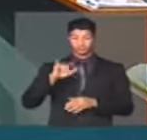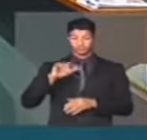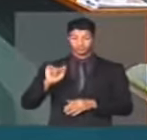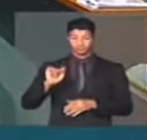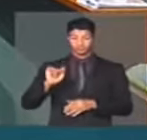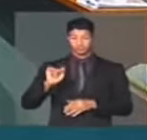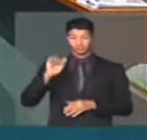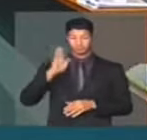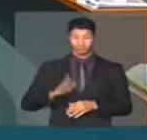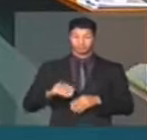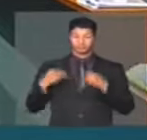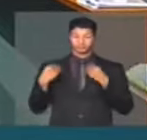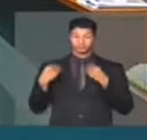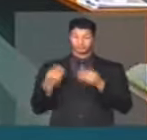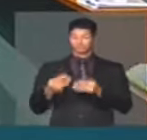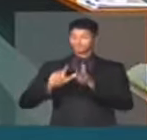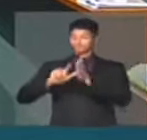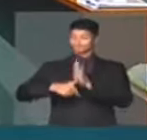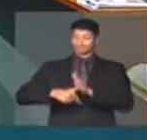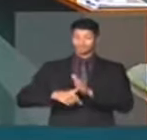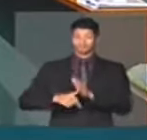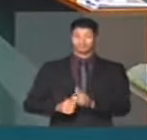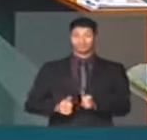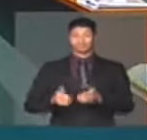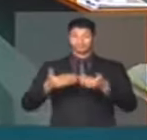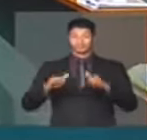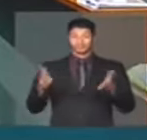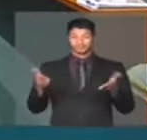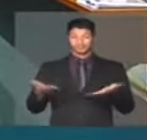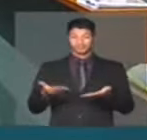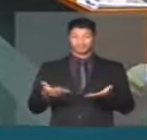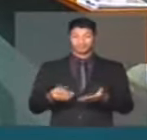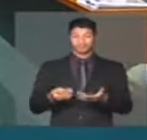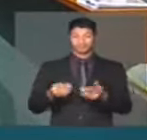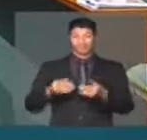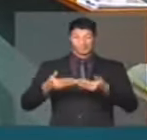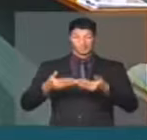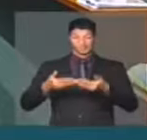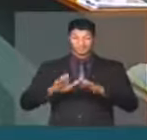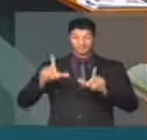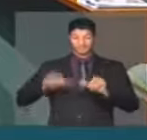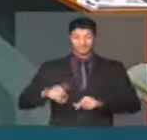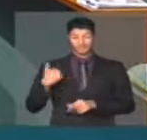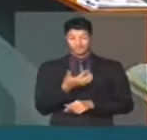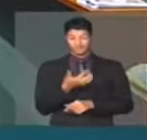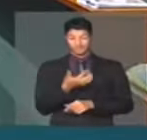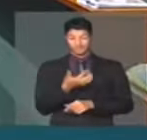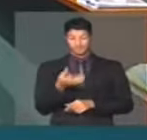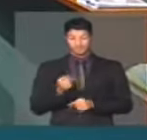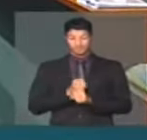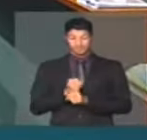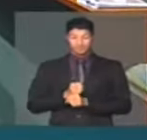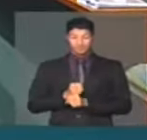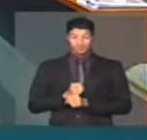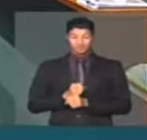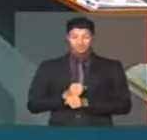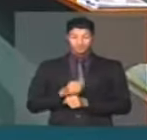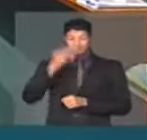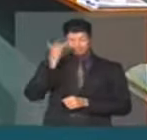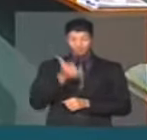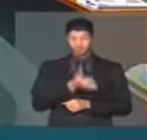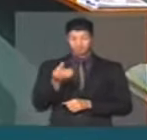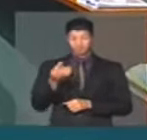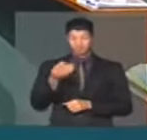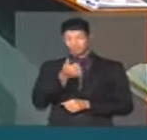civilizatória. O Brasil, se der esse passo atrás, abre hoje a porteira para redução para 16 anos de idade,